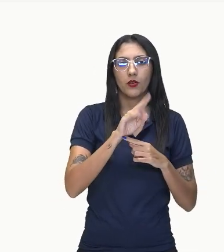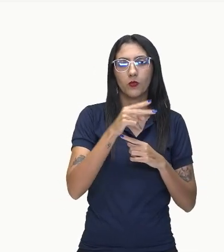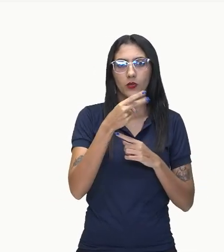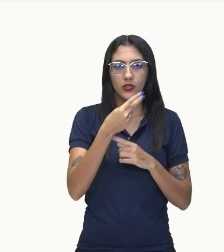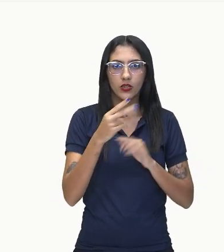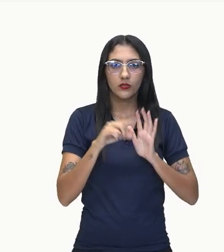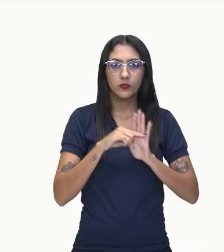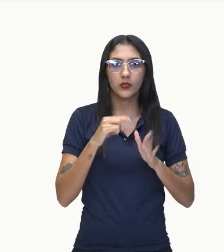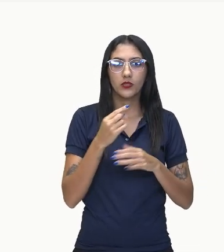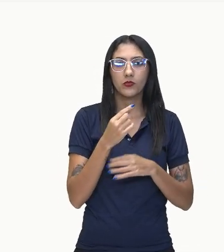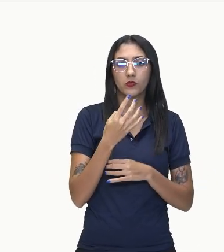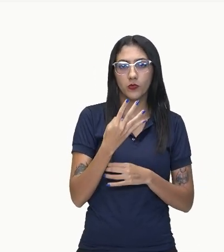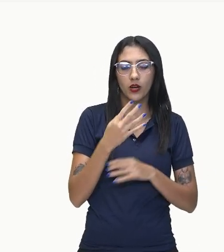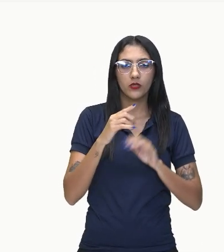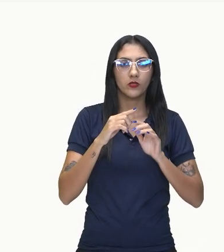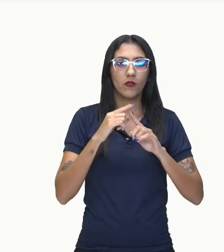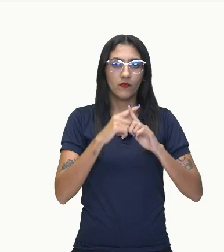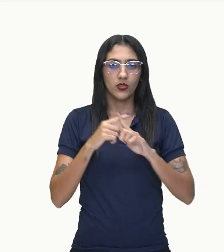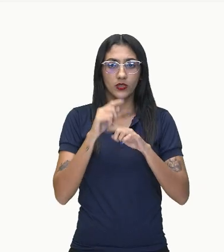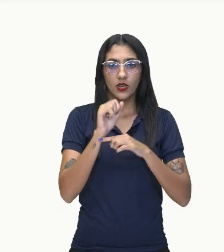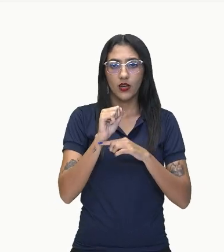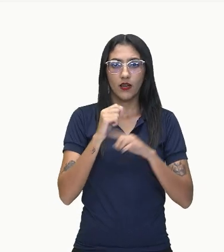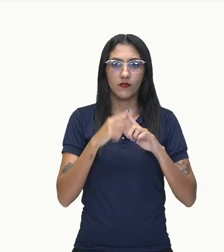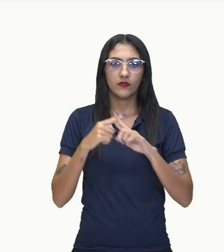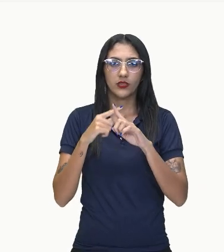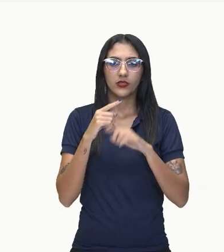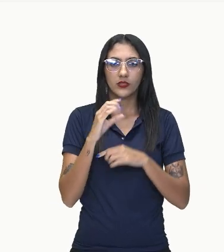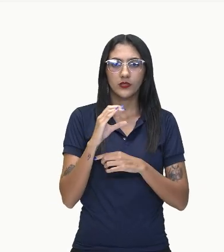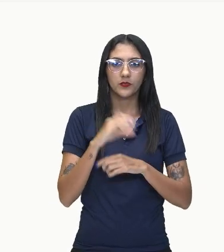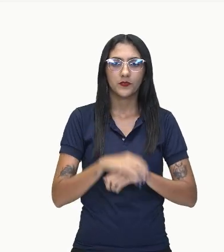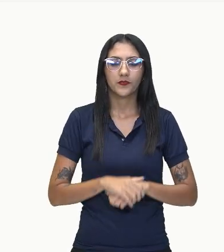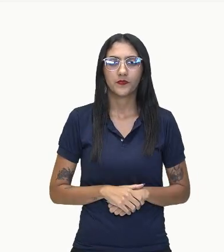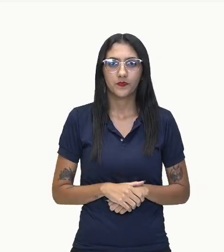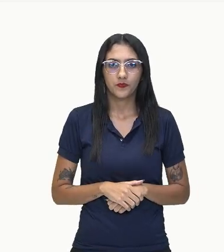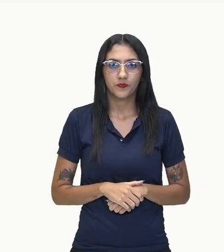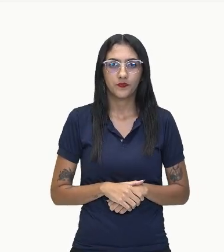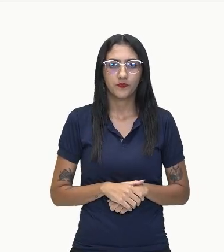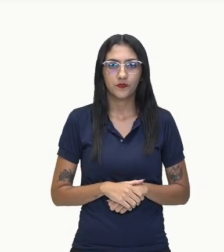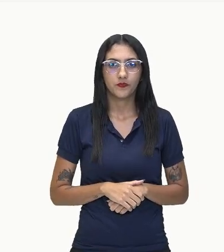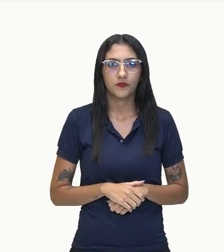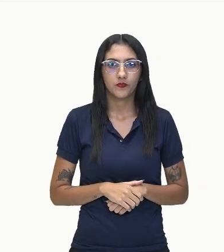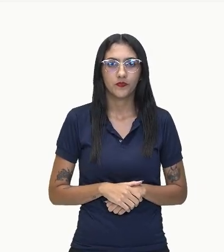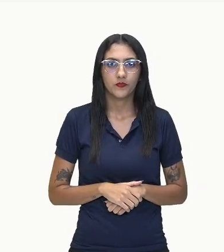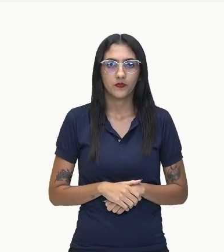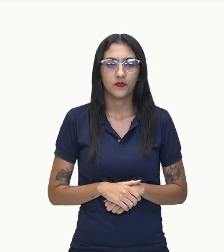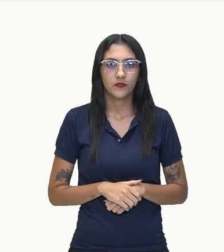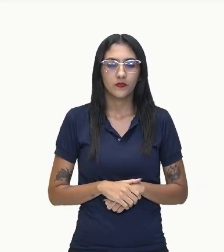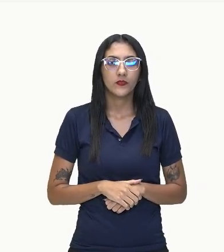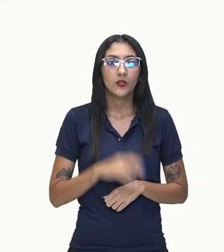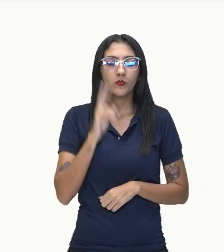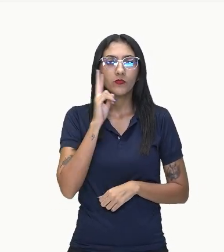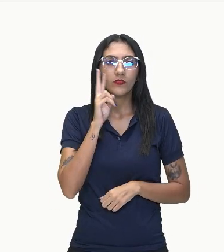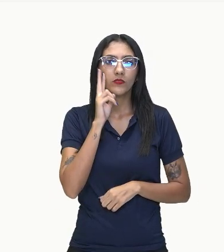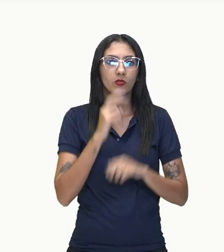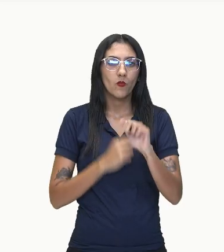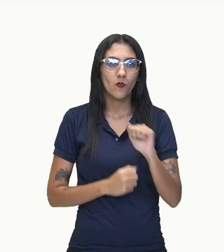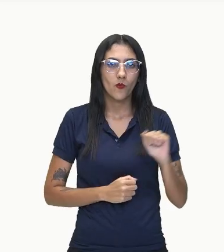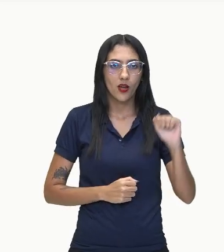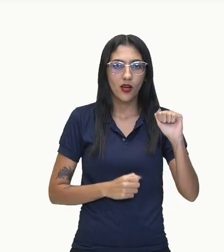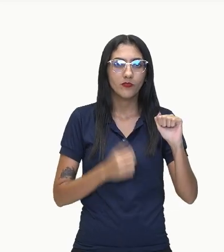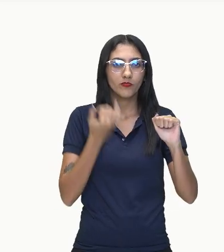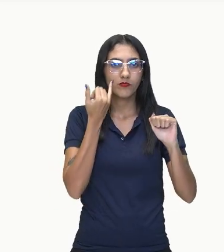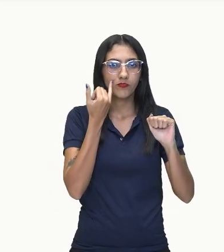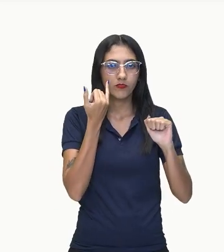a vezes c. E quem são esses coeficientes? O a é o valor que acompanha o x, nesse caso aqui